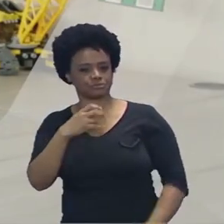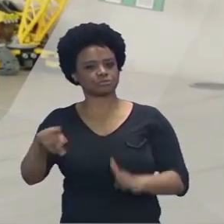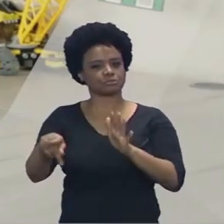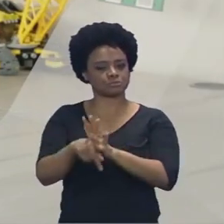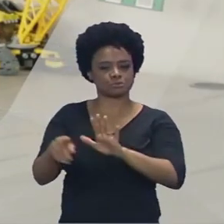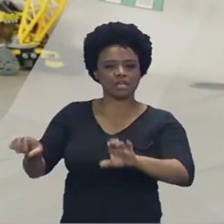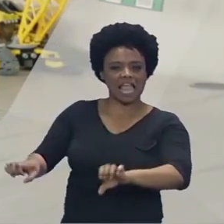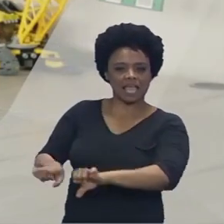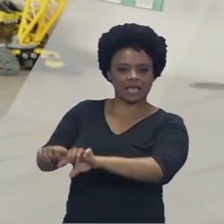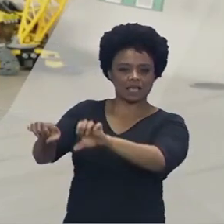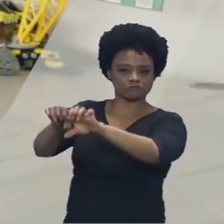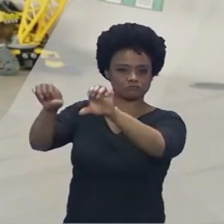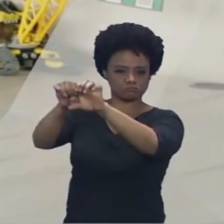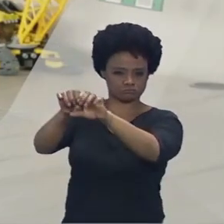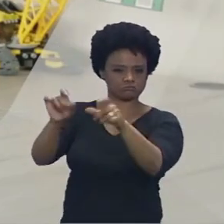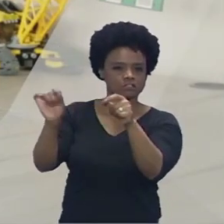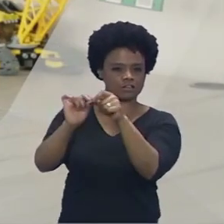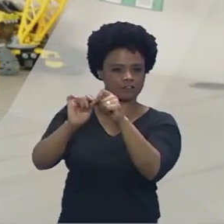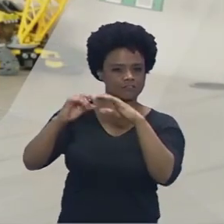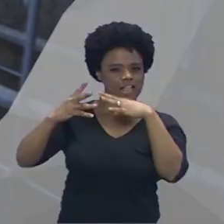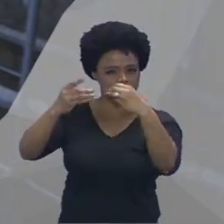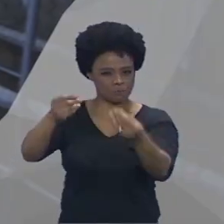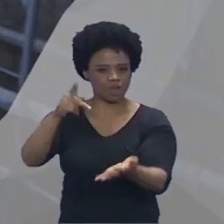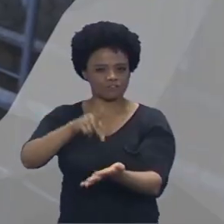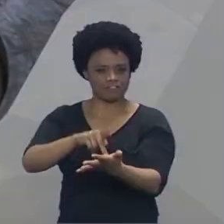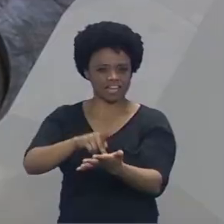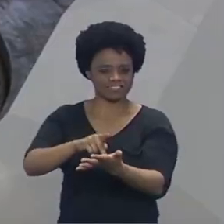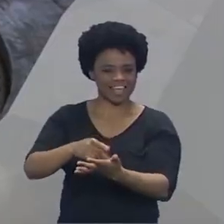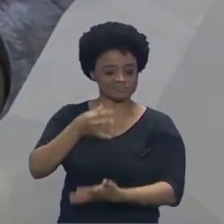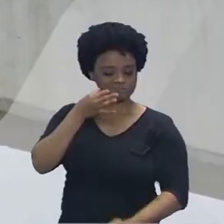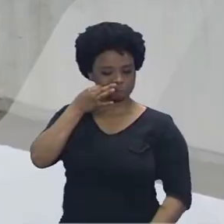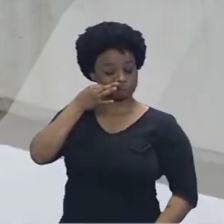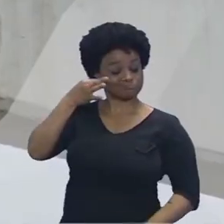a utilização dessa estrutura no tempo, né?